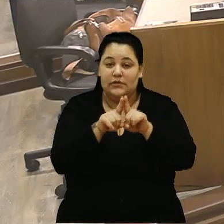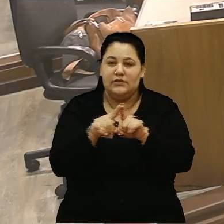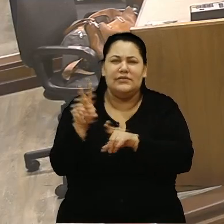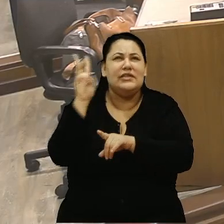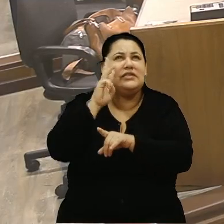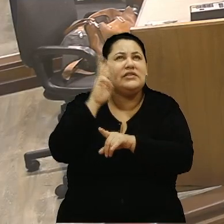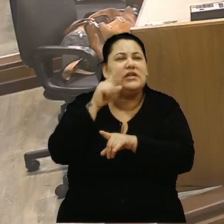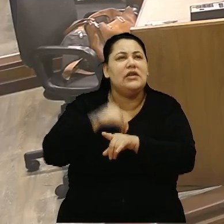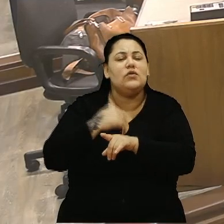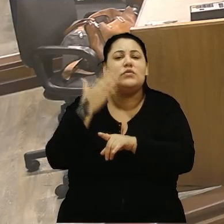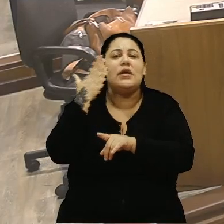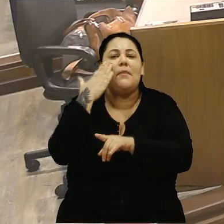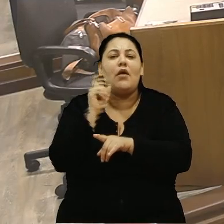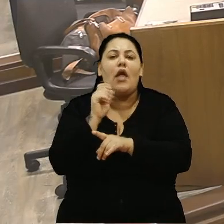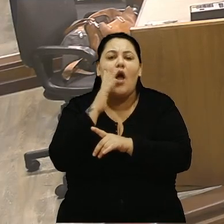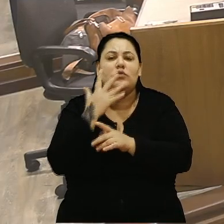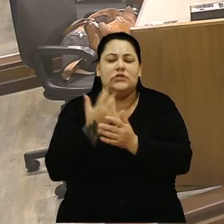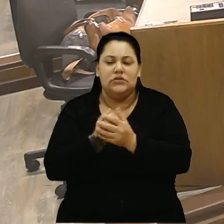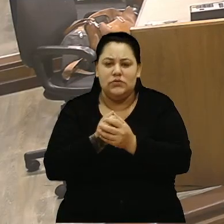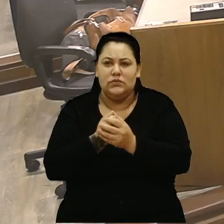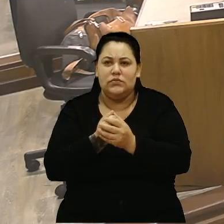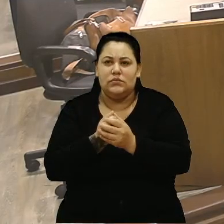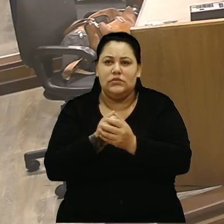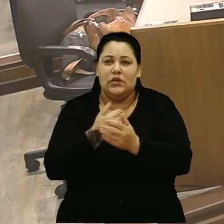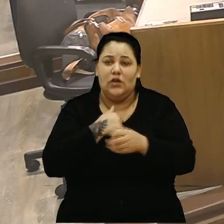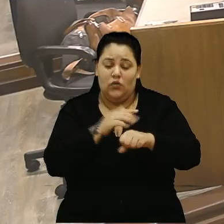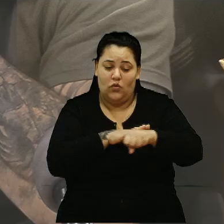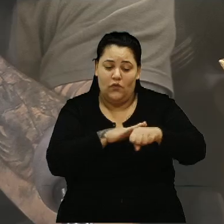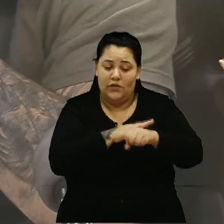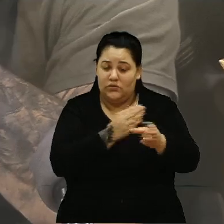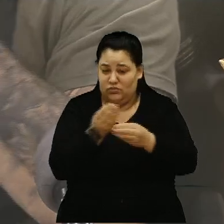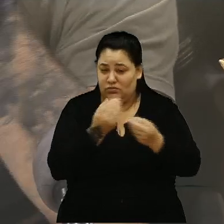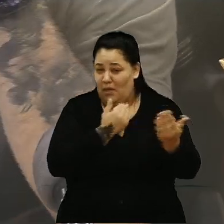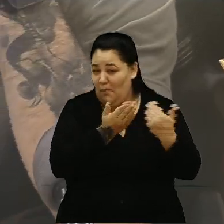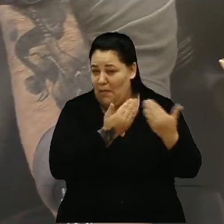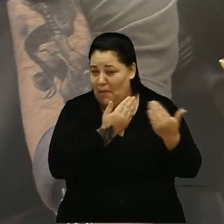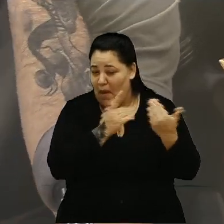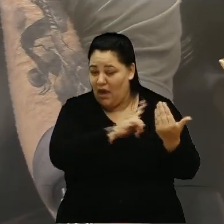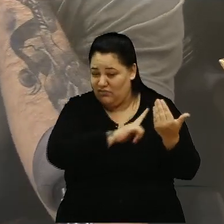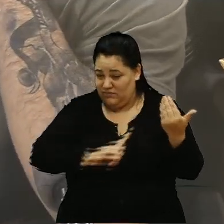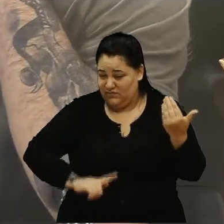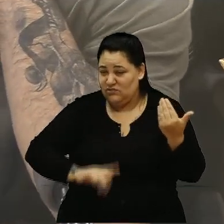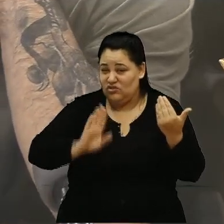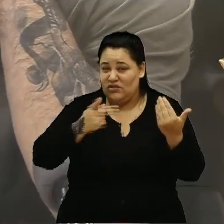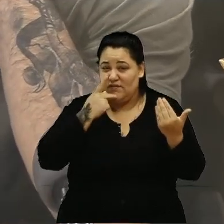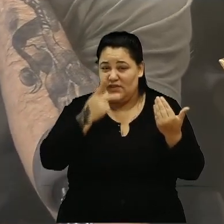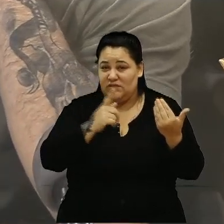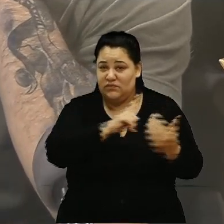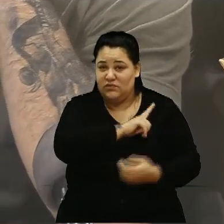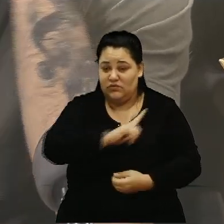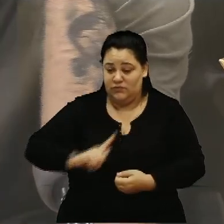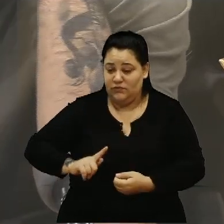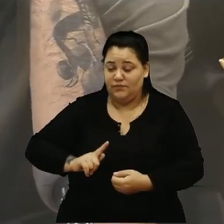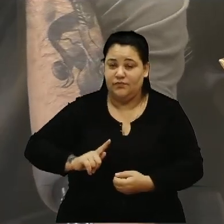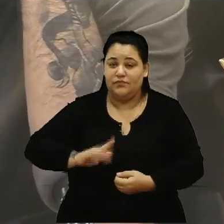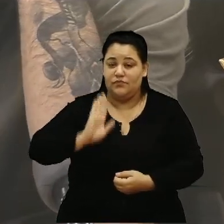fiquei sabendo dessa situação aí, que eu tenho conversado com o governo, e já lhe adianto que o governo já tem